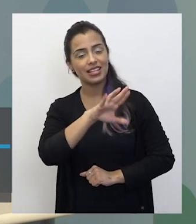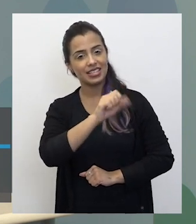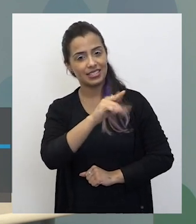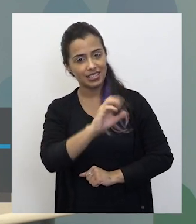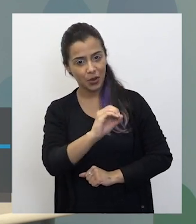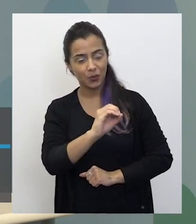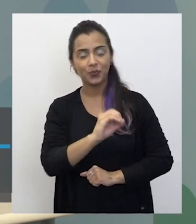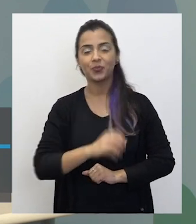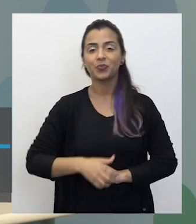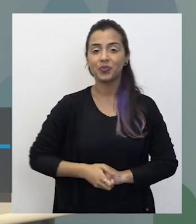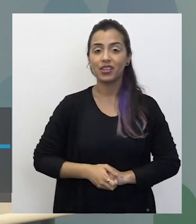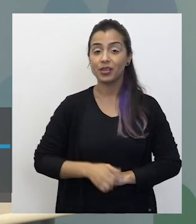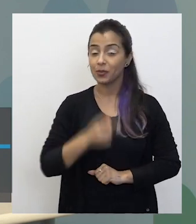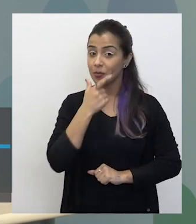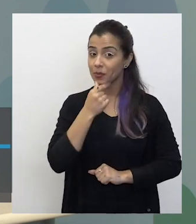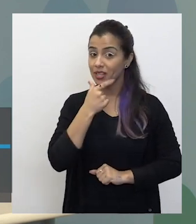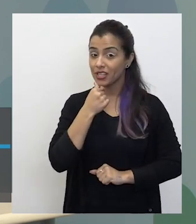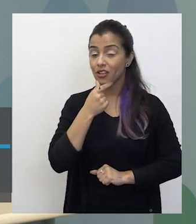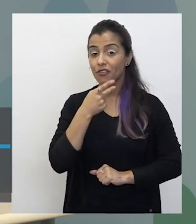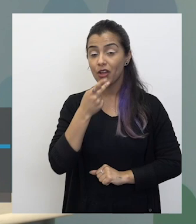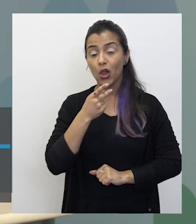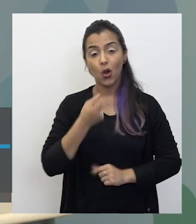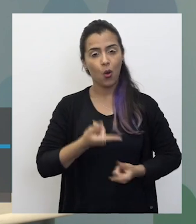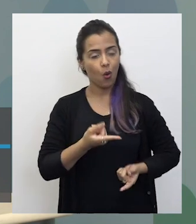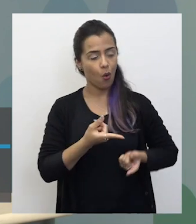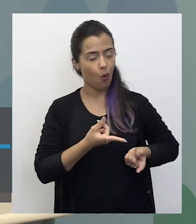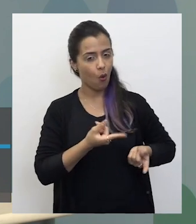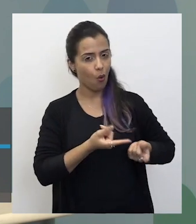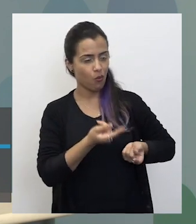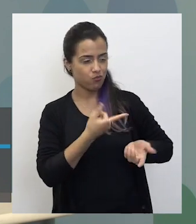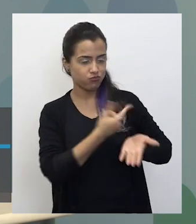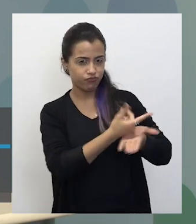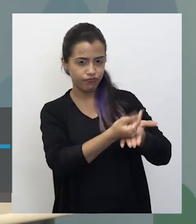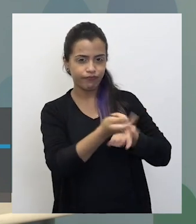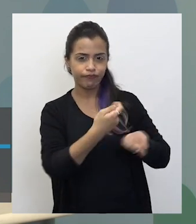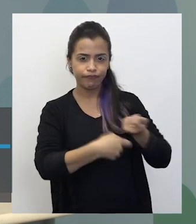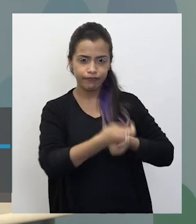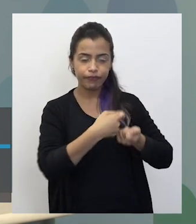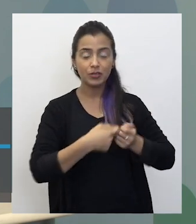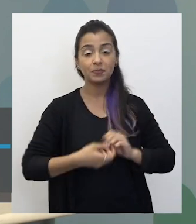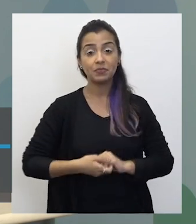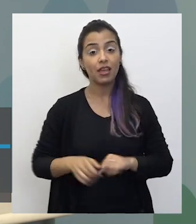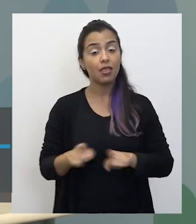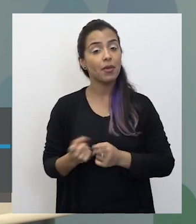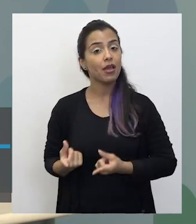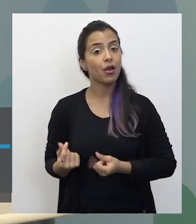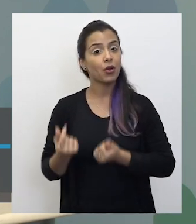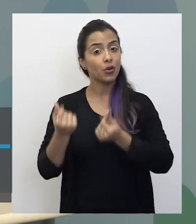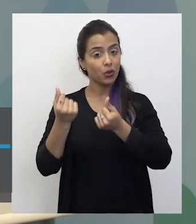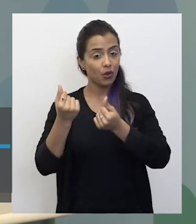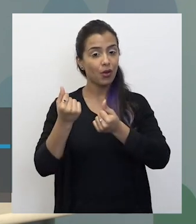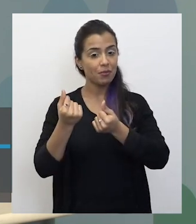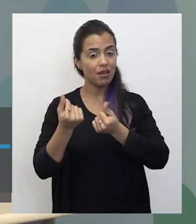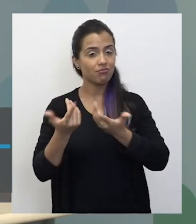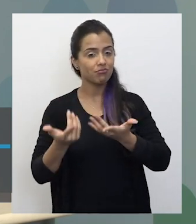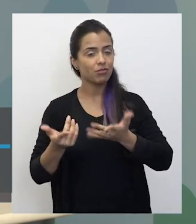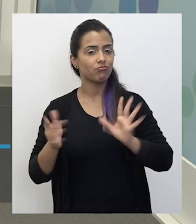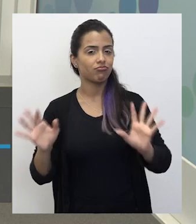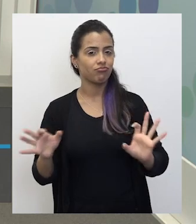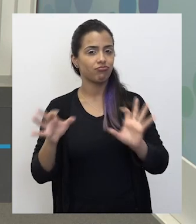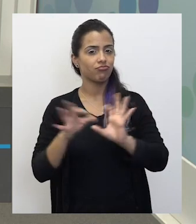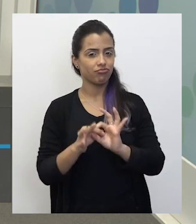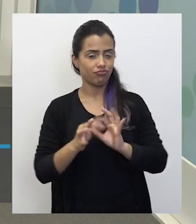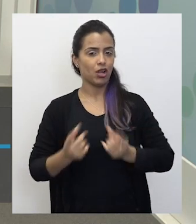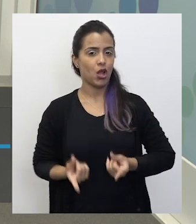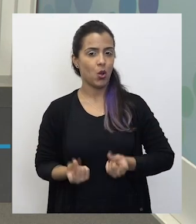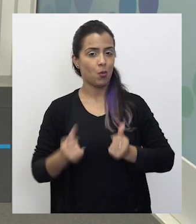Luiz economia e a Ângela colocou em relação à questão número 2, aliança econômica global. E aí,